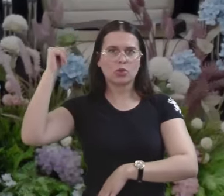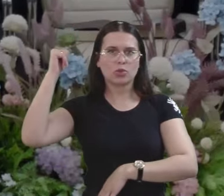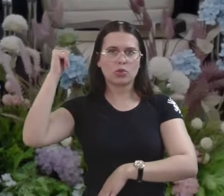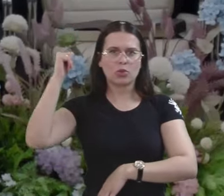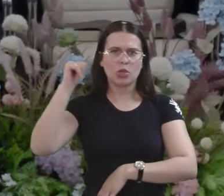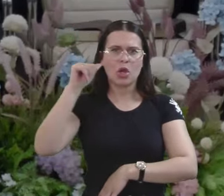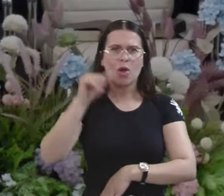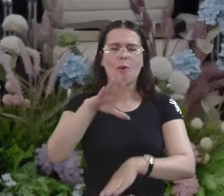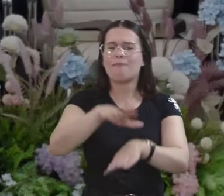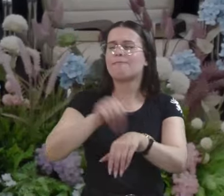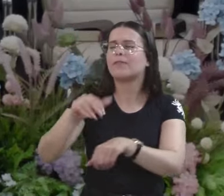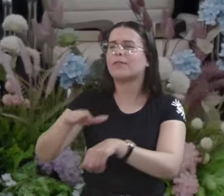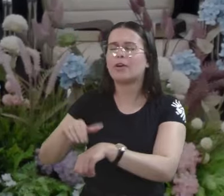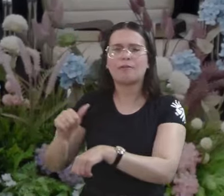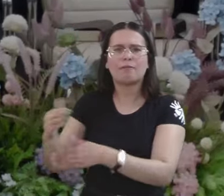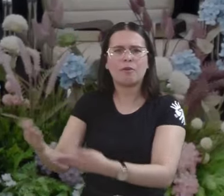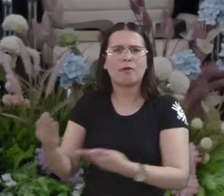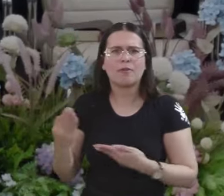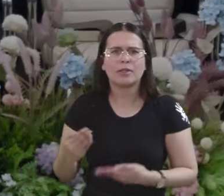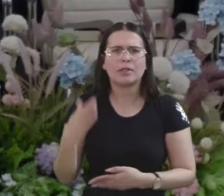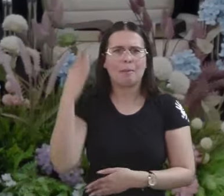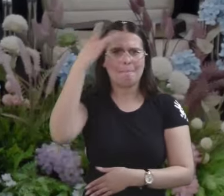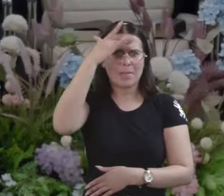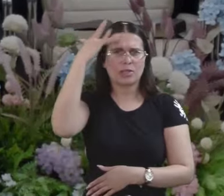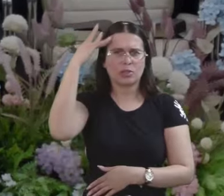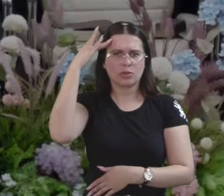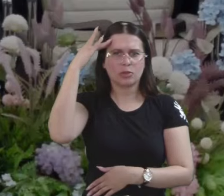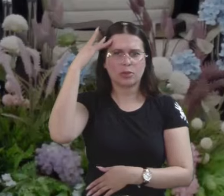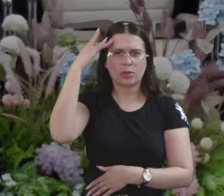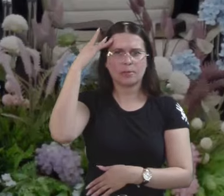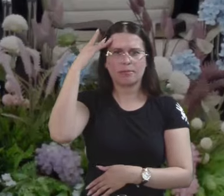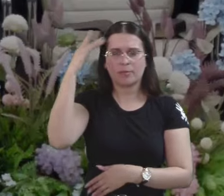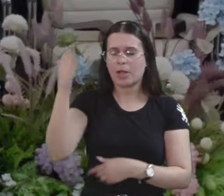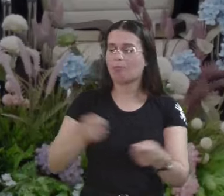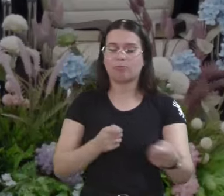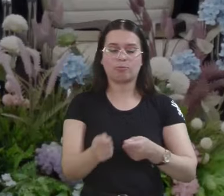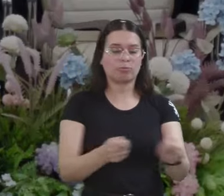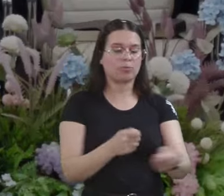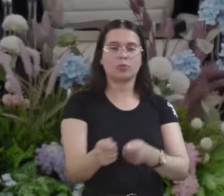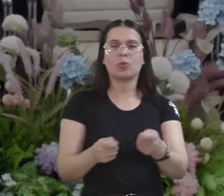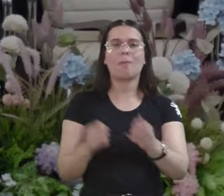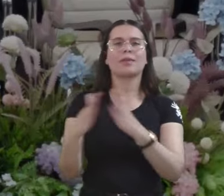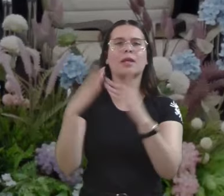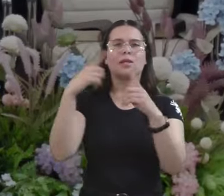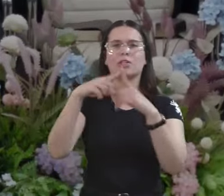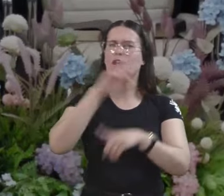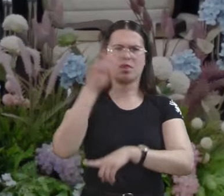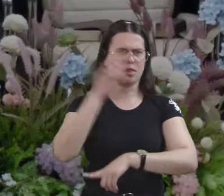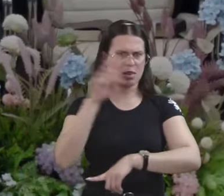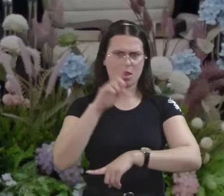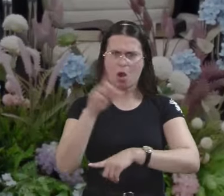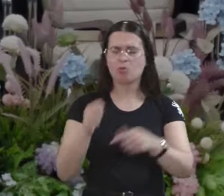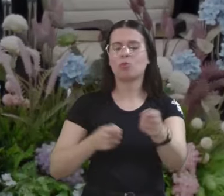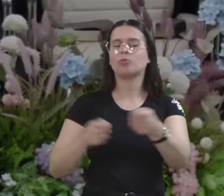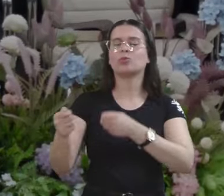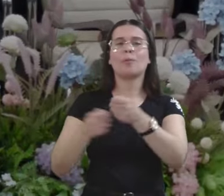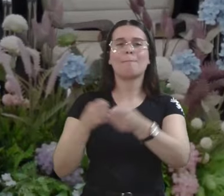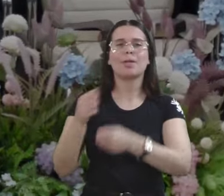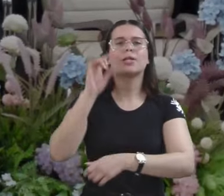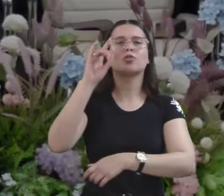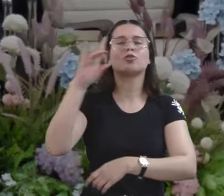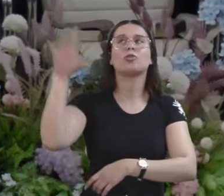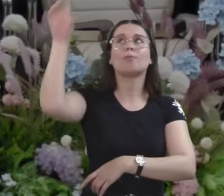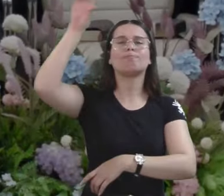que querem dominar a plateia, o culto, não, senhor, o domínio aqui é do Espírito de Deus. Aleluia.